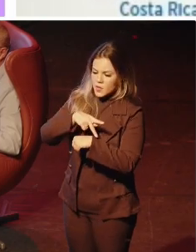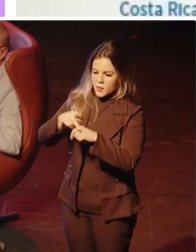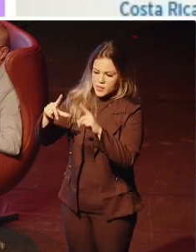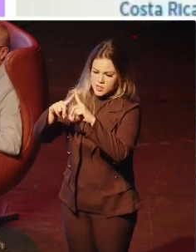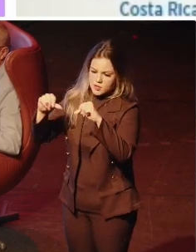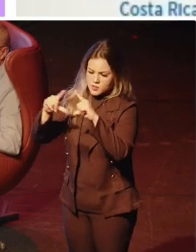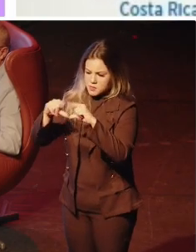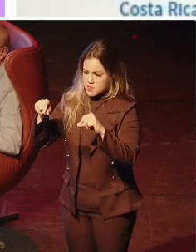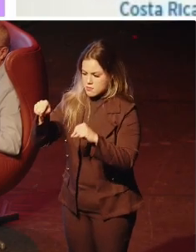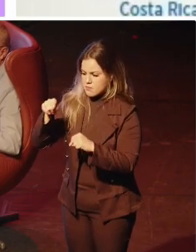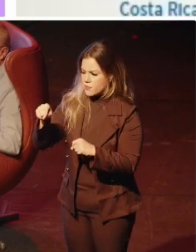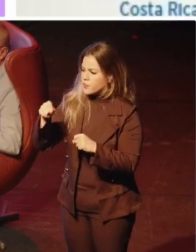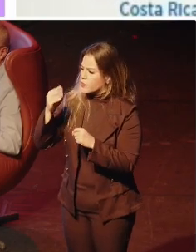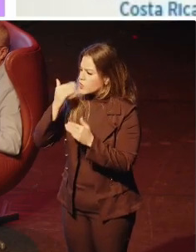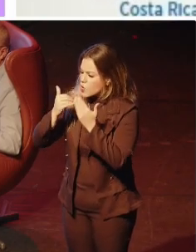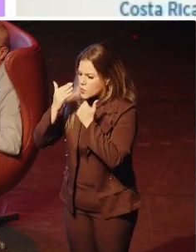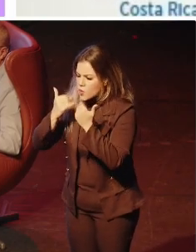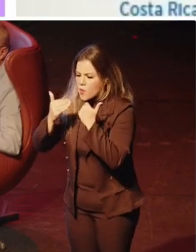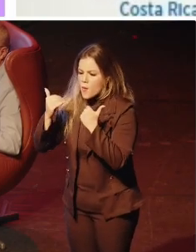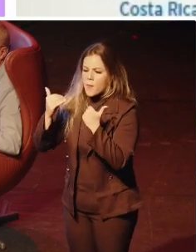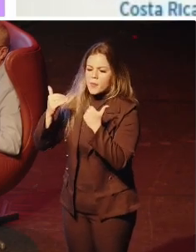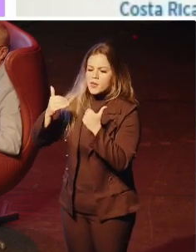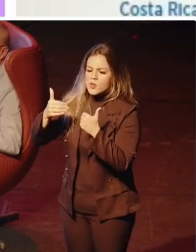lá, o outro tem exercício, enfim.